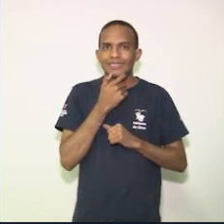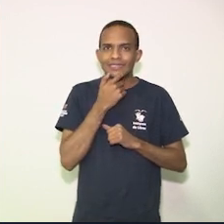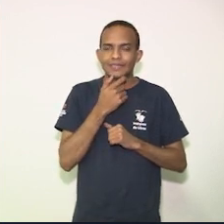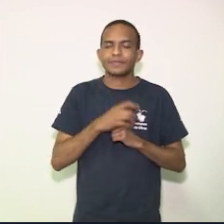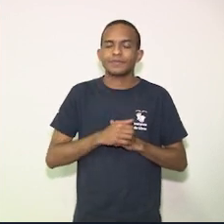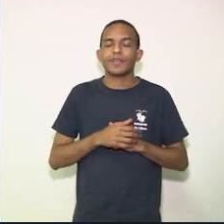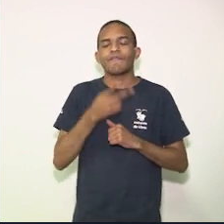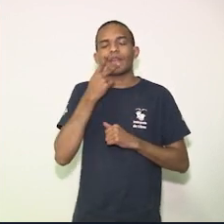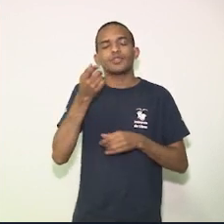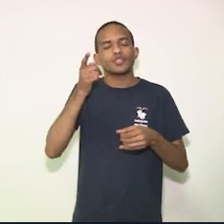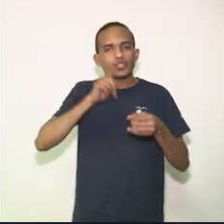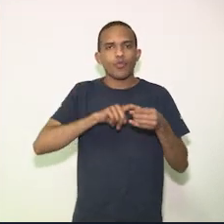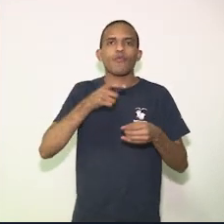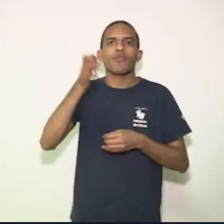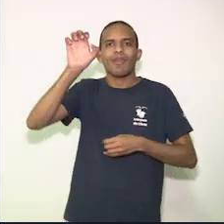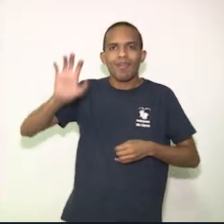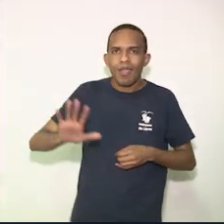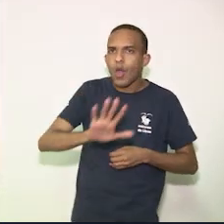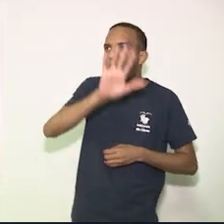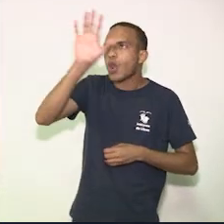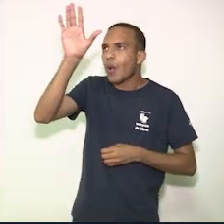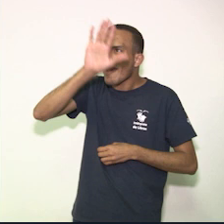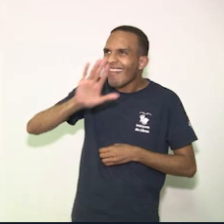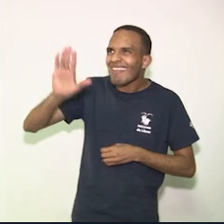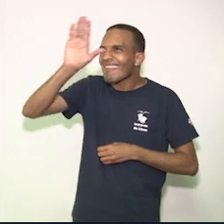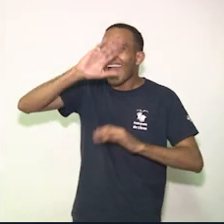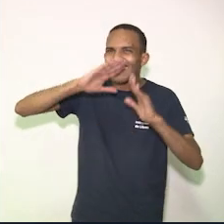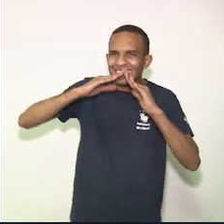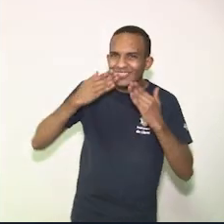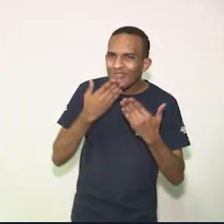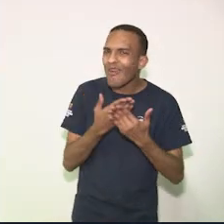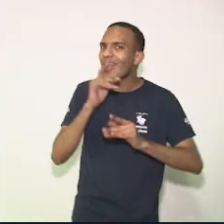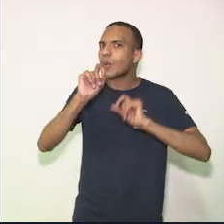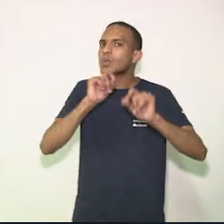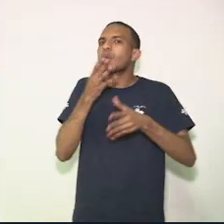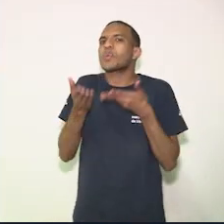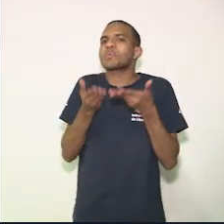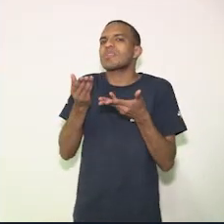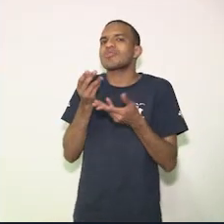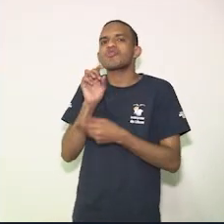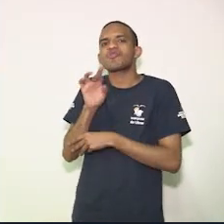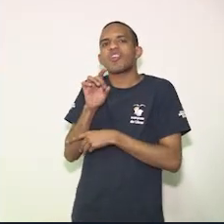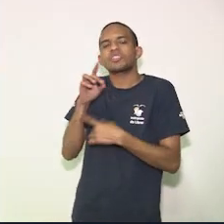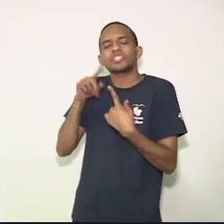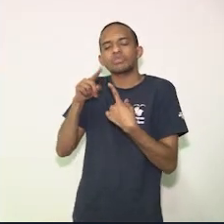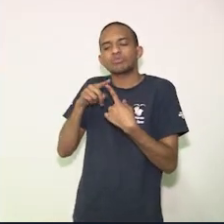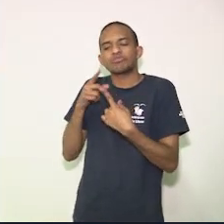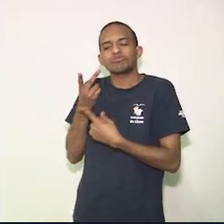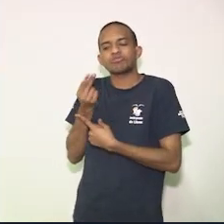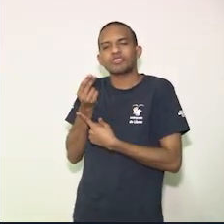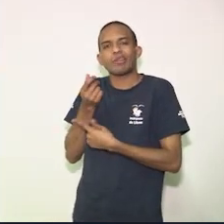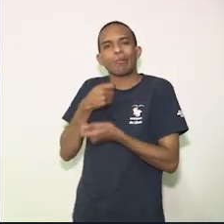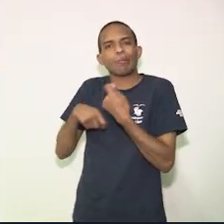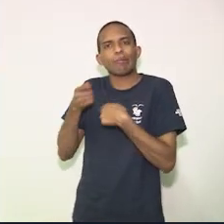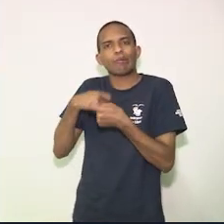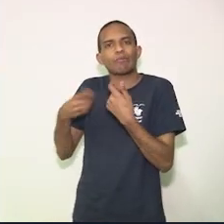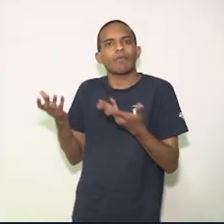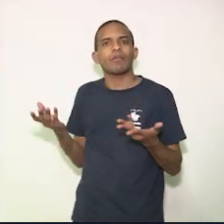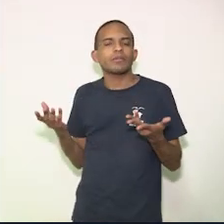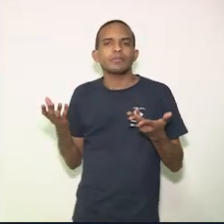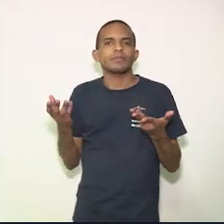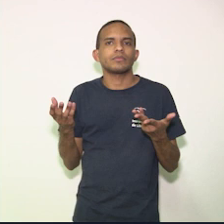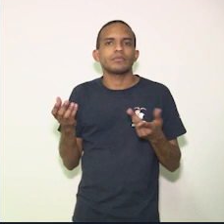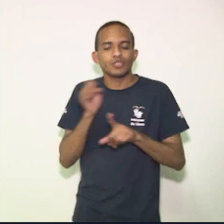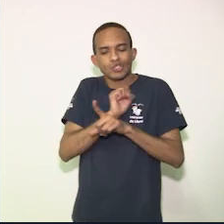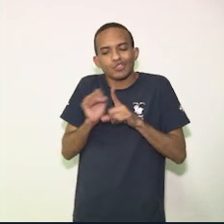Volto a dizer, na Europa, a área escolar, essa área foi tratada como um segmento, uma atividade